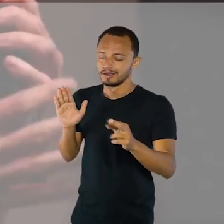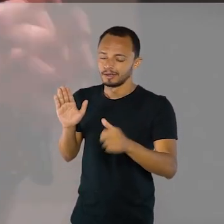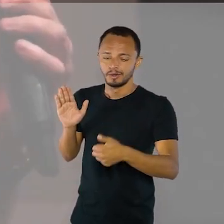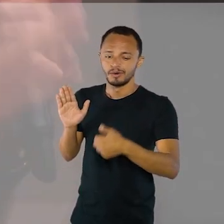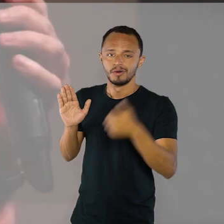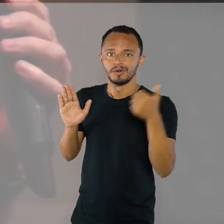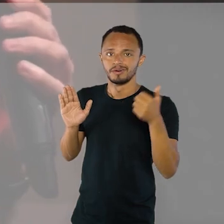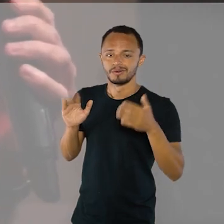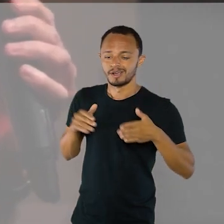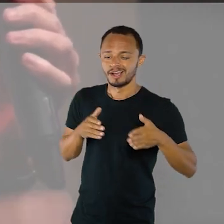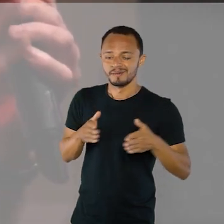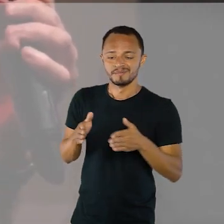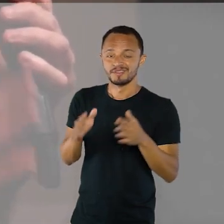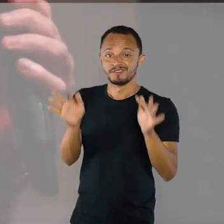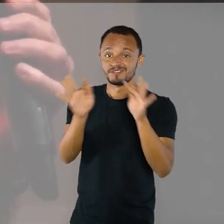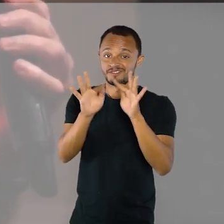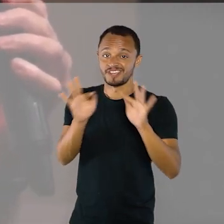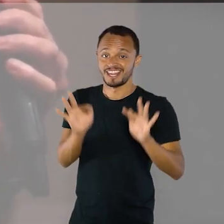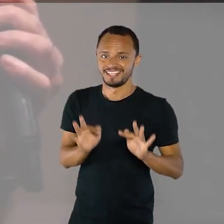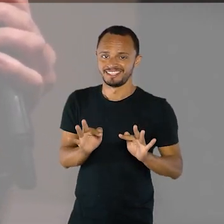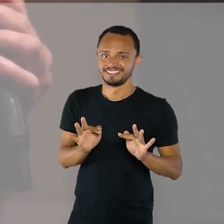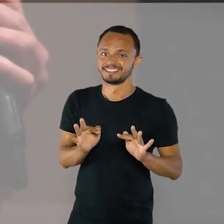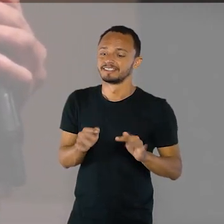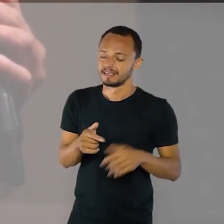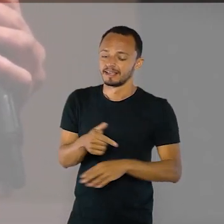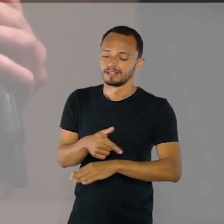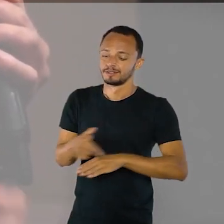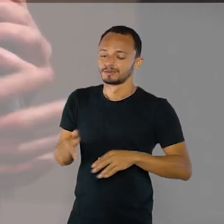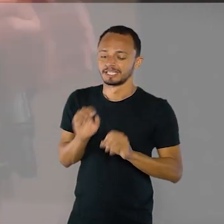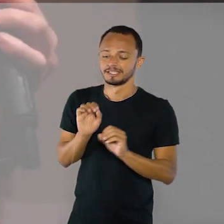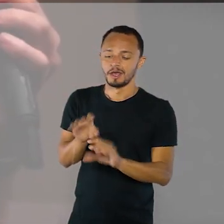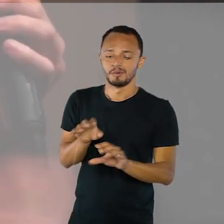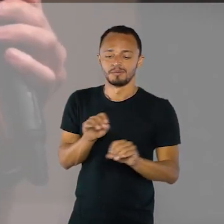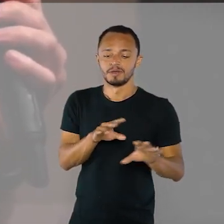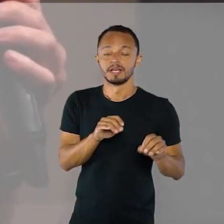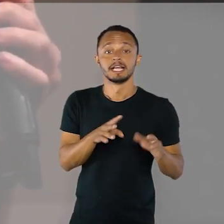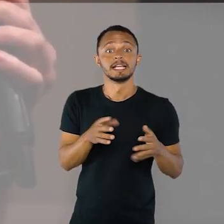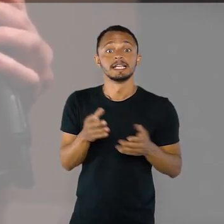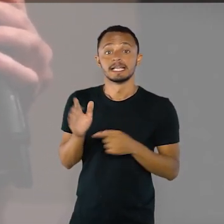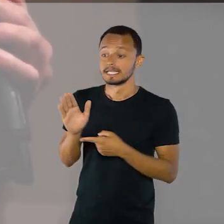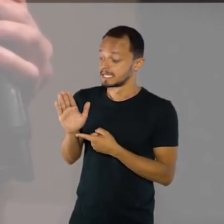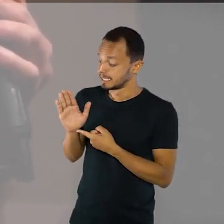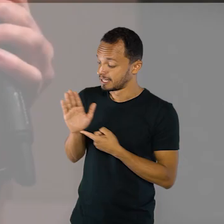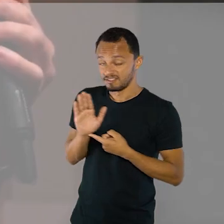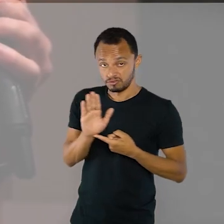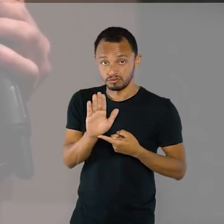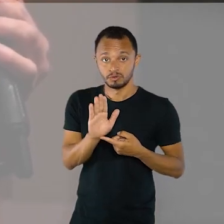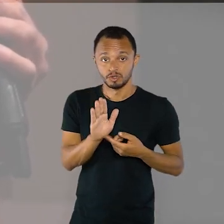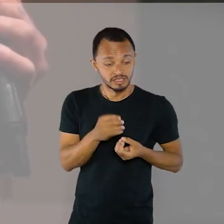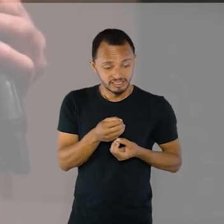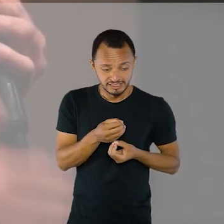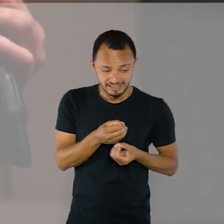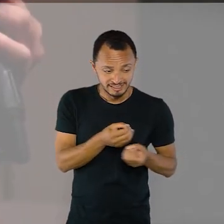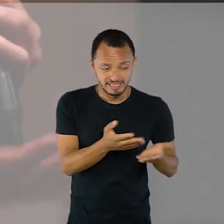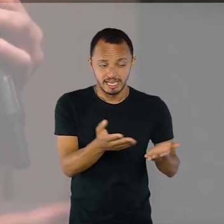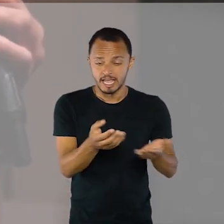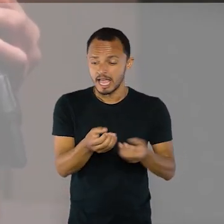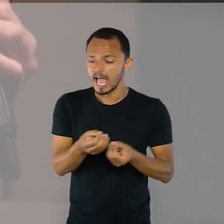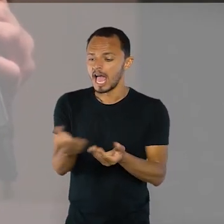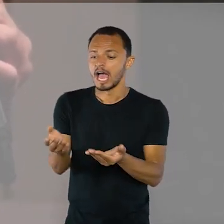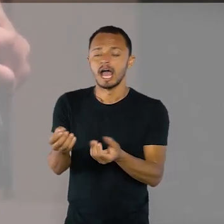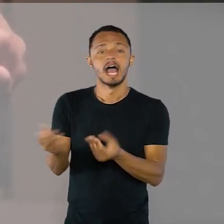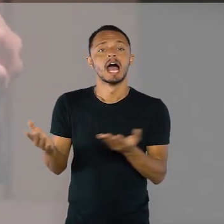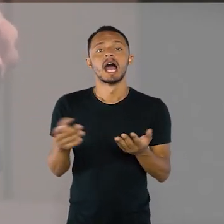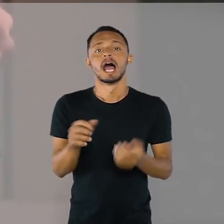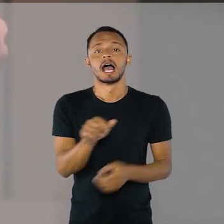de caminhada feliz nesse caminho da educação. Então, que esse livro chegue, né, a muitos e muitas alunos e que ensinem